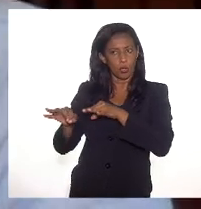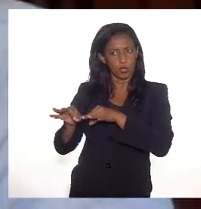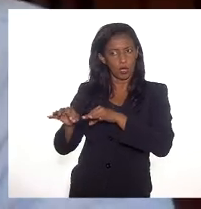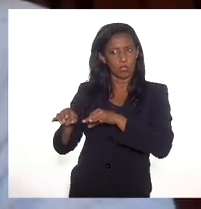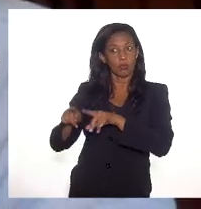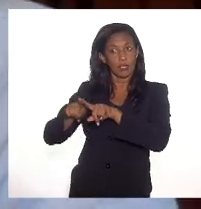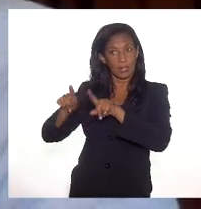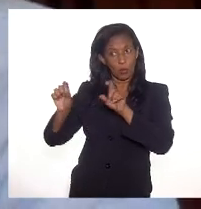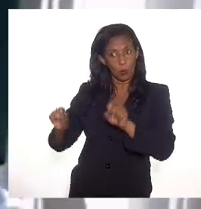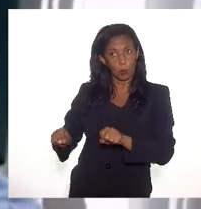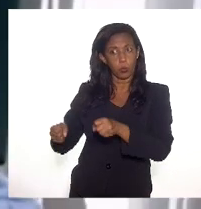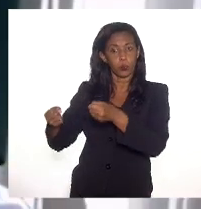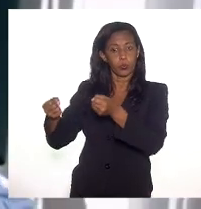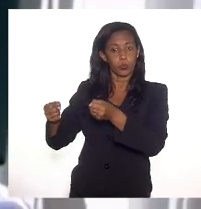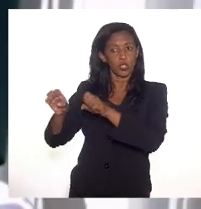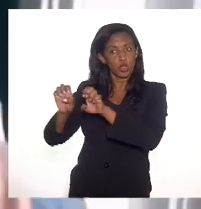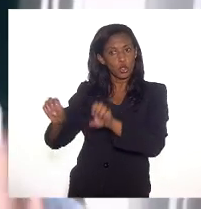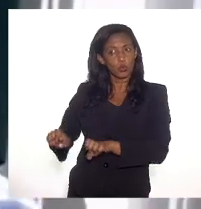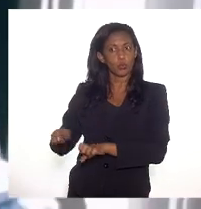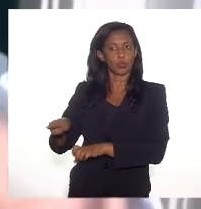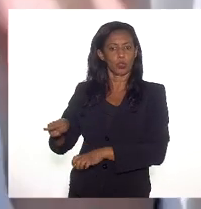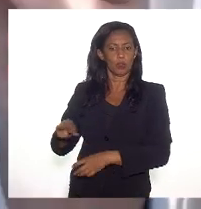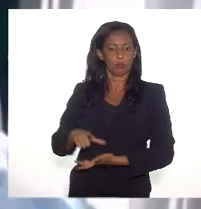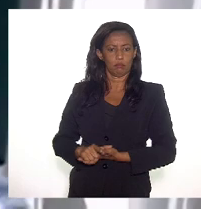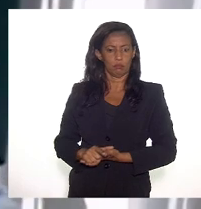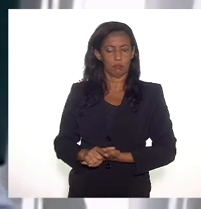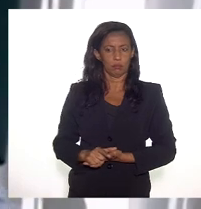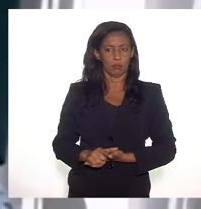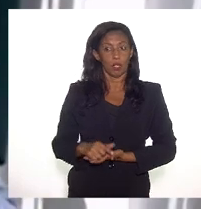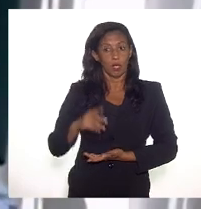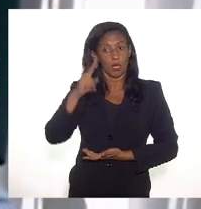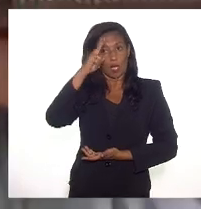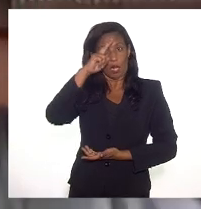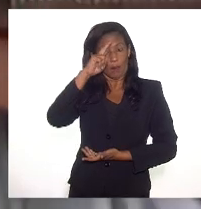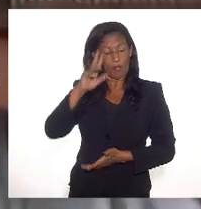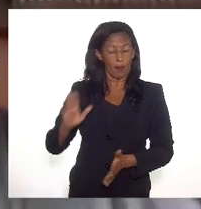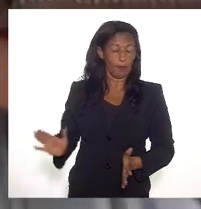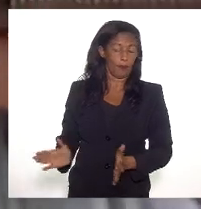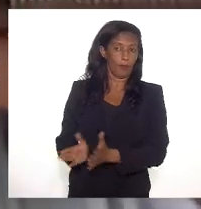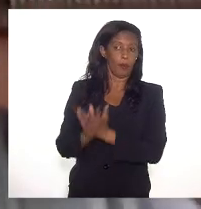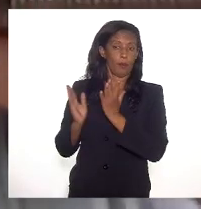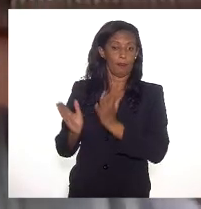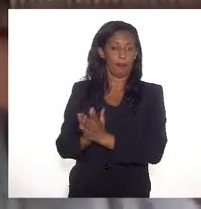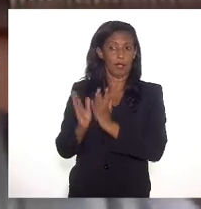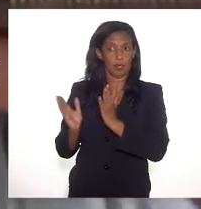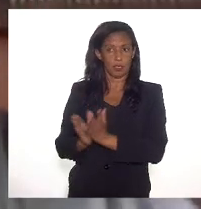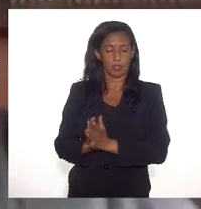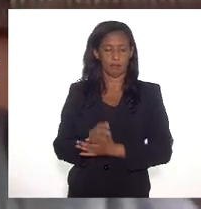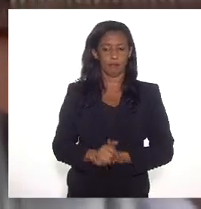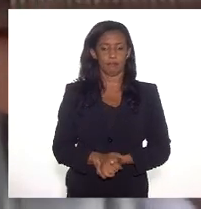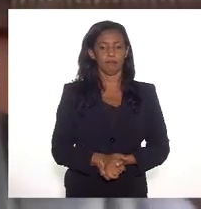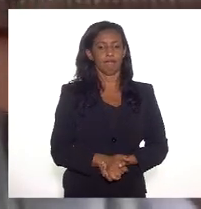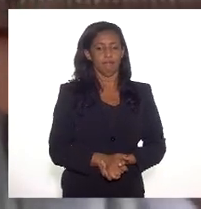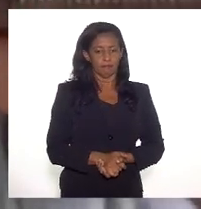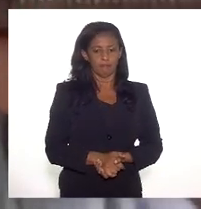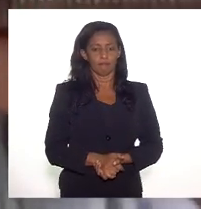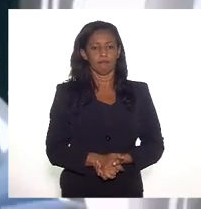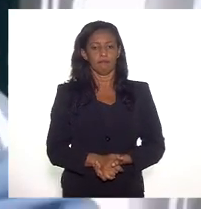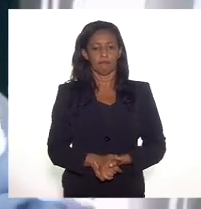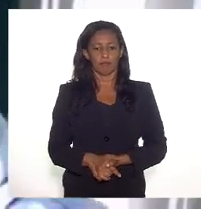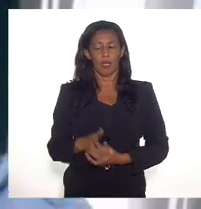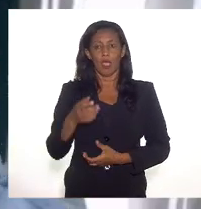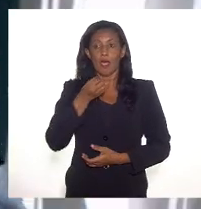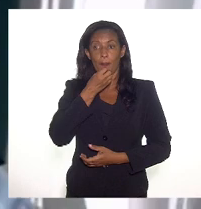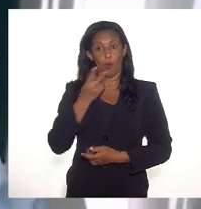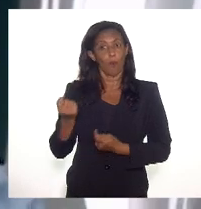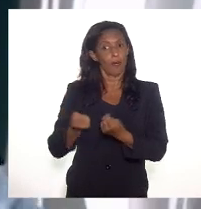E um dos projetos estruturantes não pode deixar de ser de enfrentar a pobreza. Exatamente. Né? Resgatar a dignidade do povo fluminense, que isso é bom para a